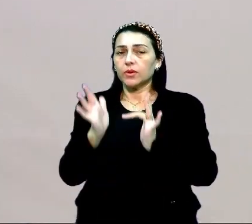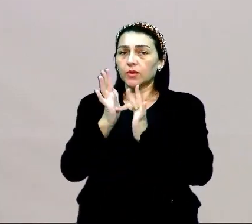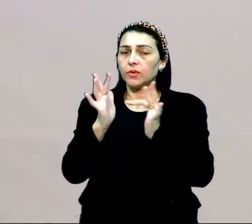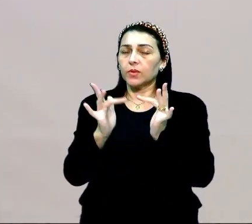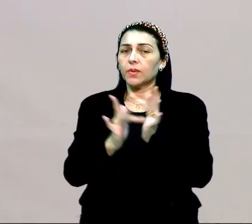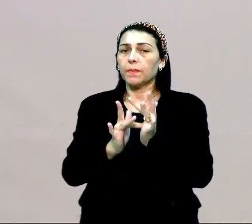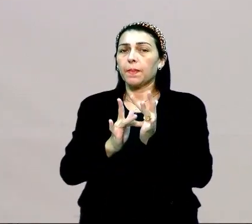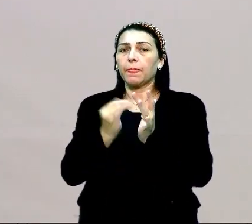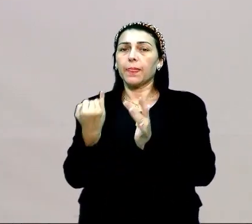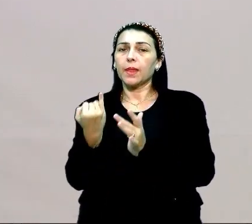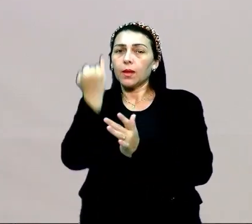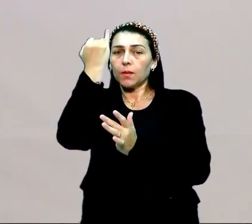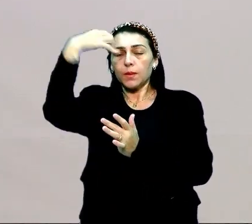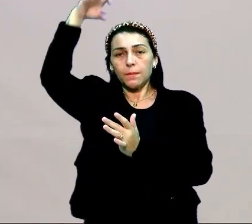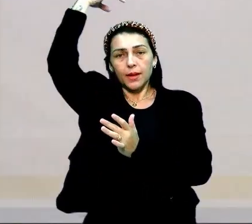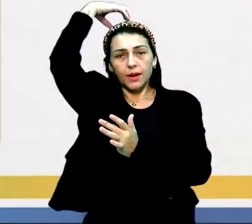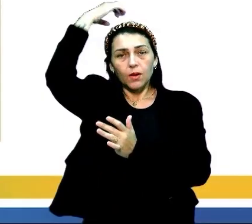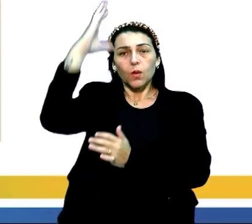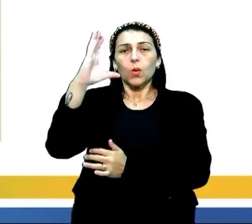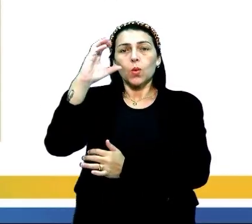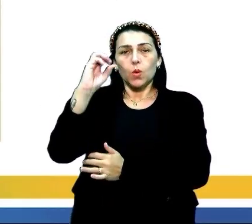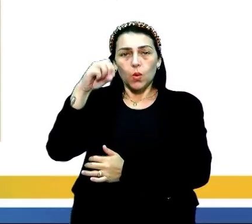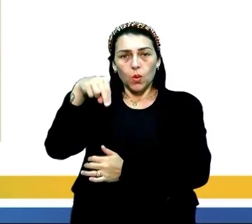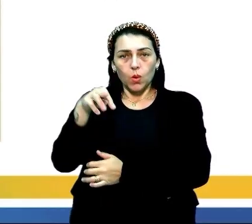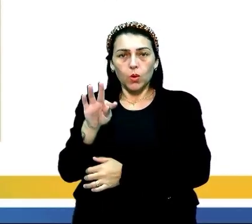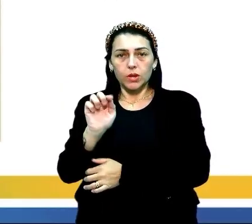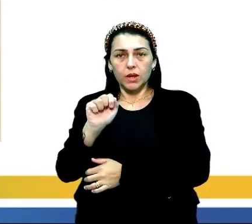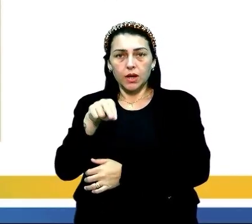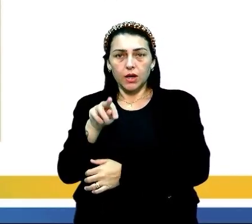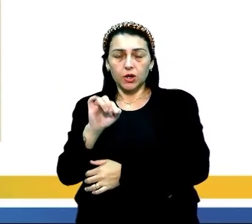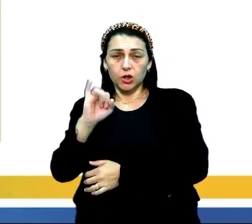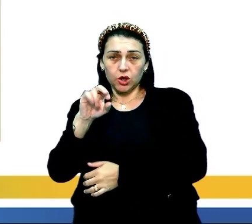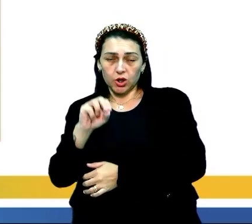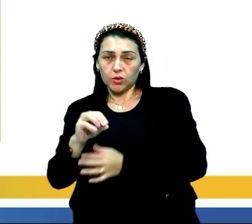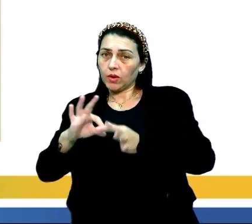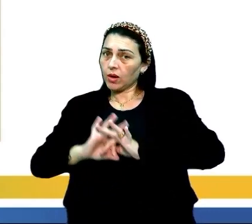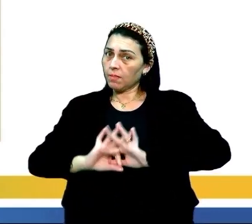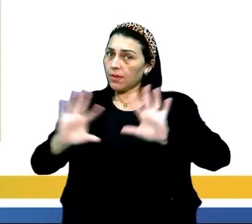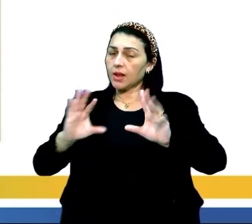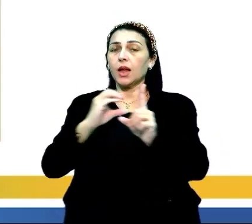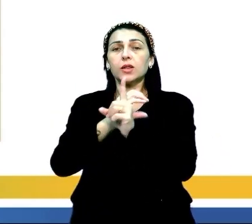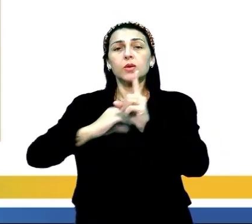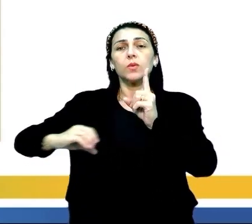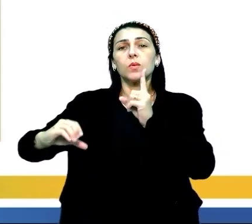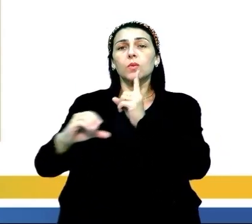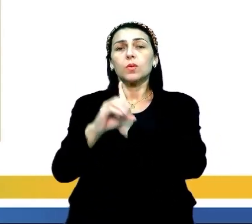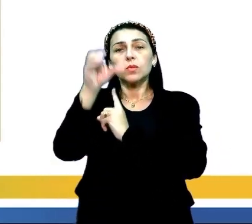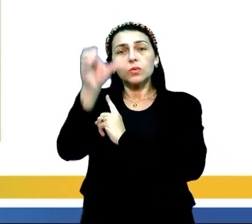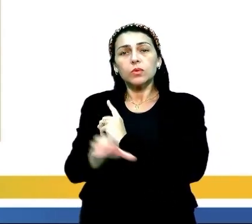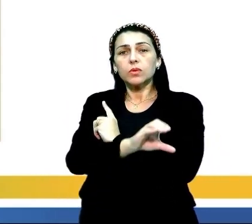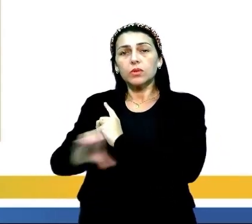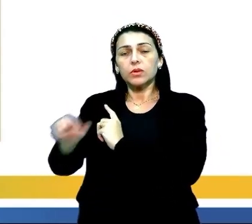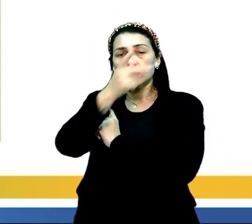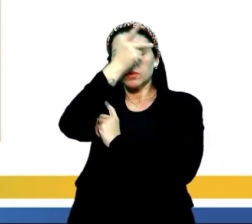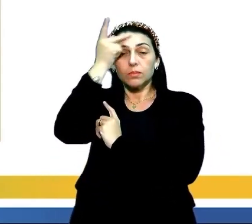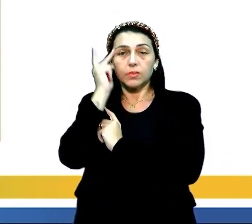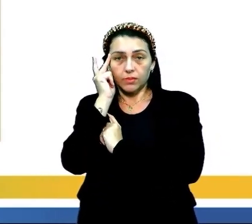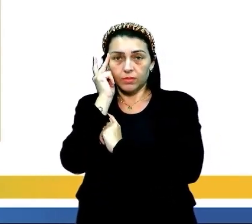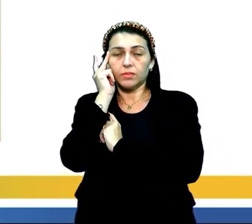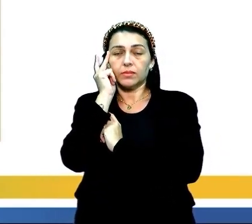imperador Constantino, ele deu liberdade de culto aos cristãos. Pelo Edito